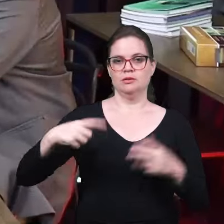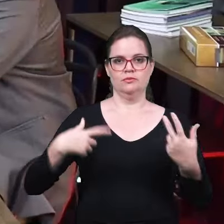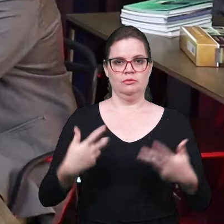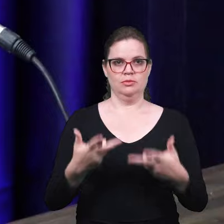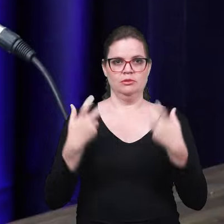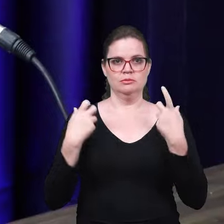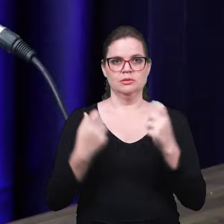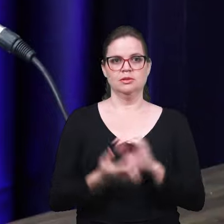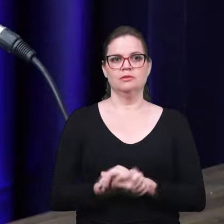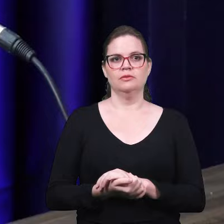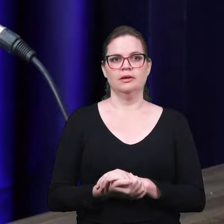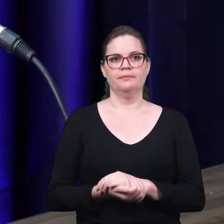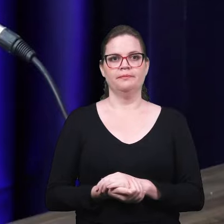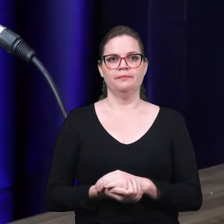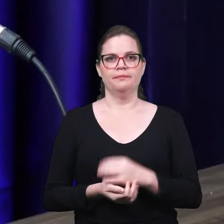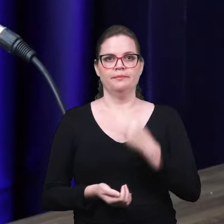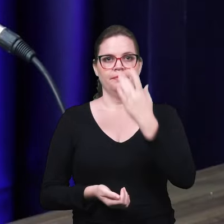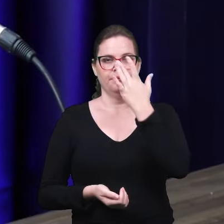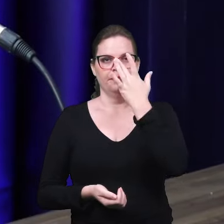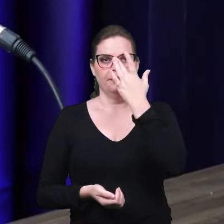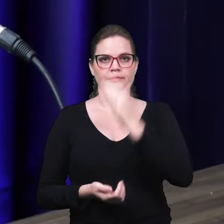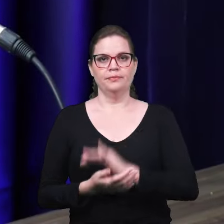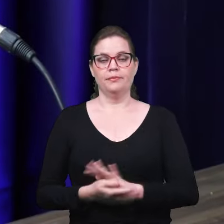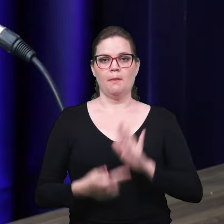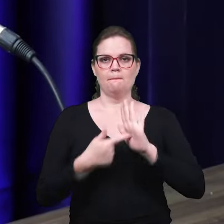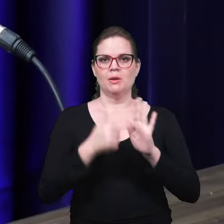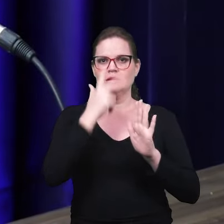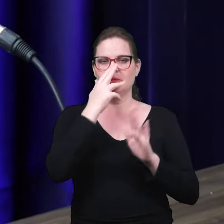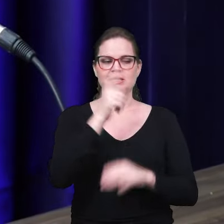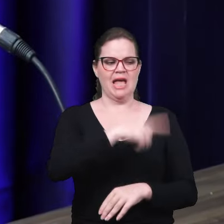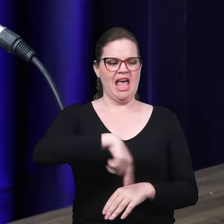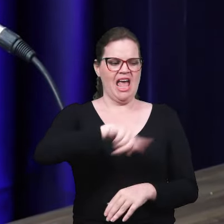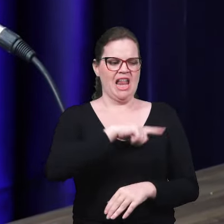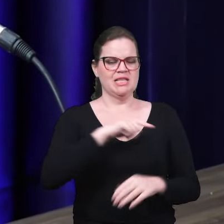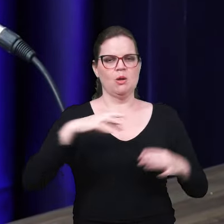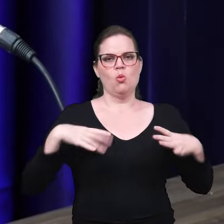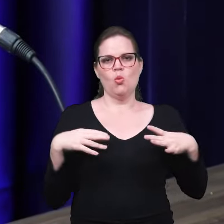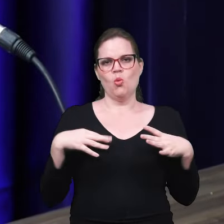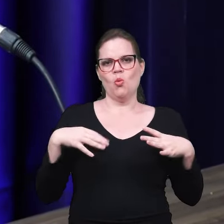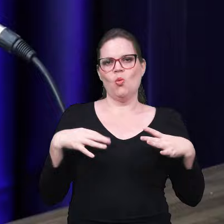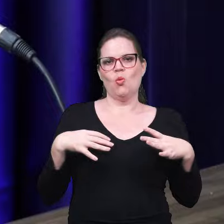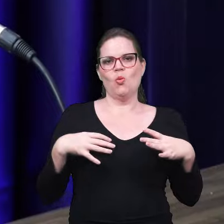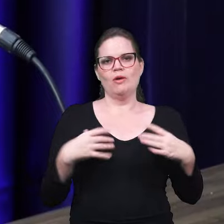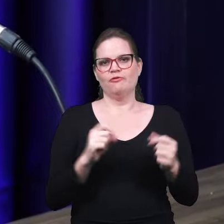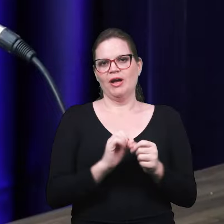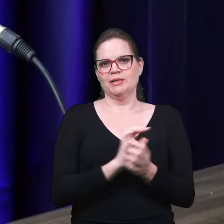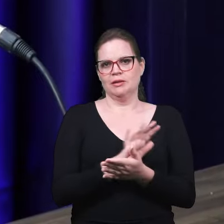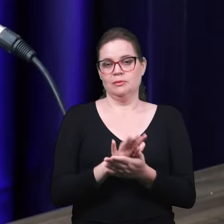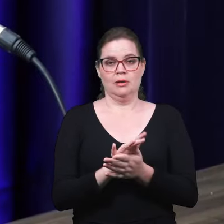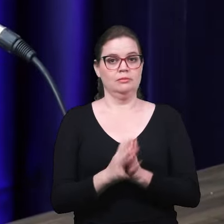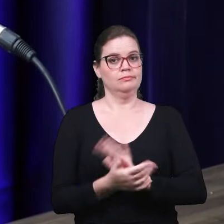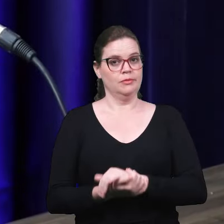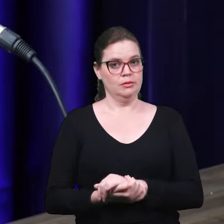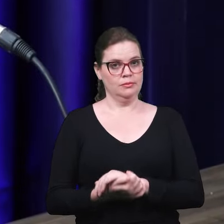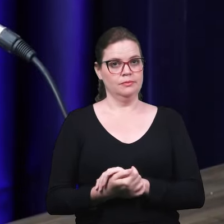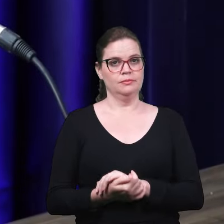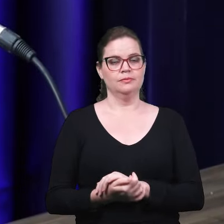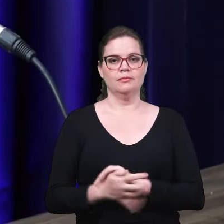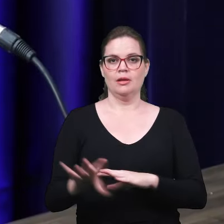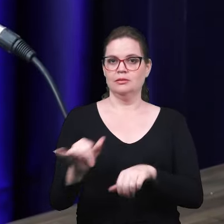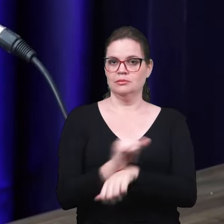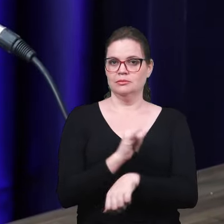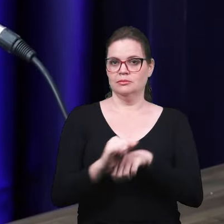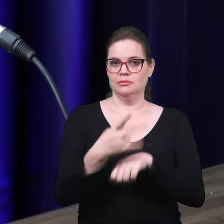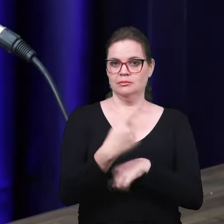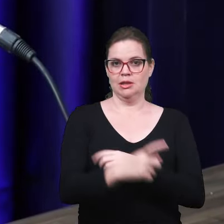olha a expressão que ele usa: estáis ociosos. A estratégia que Faraó